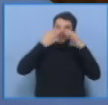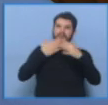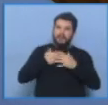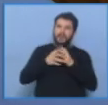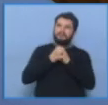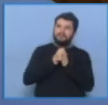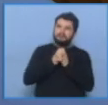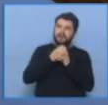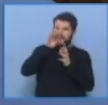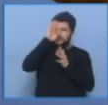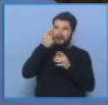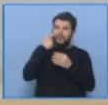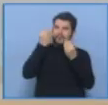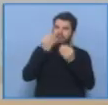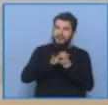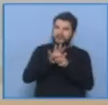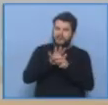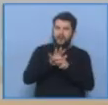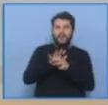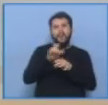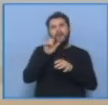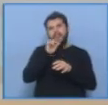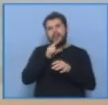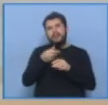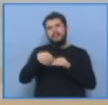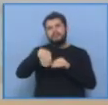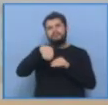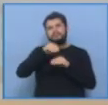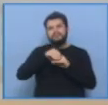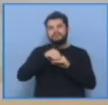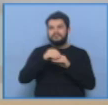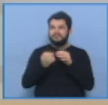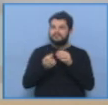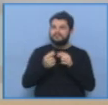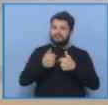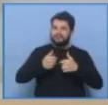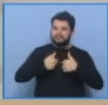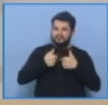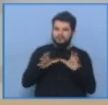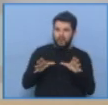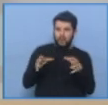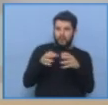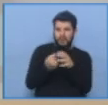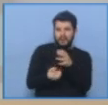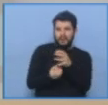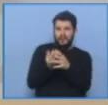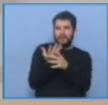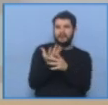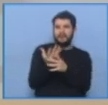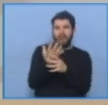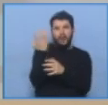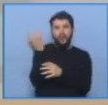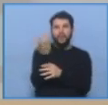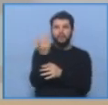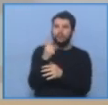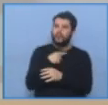mais conscientes dessa situação, mas mais do que isso, acho que também que se crie nas próprias comunidades esta cultura